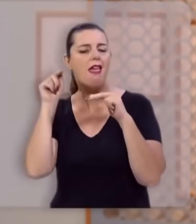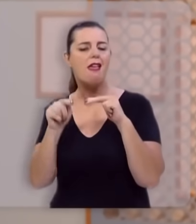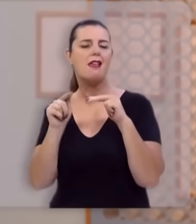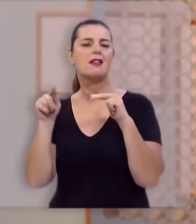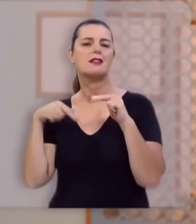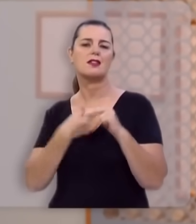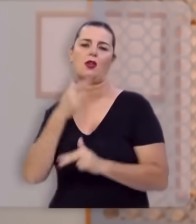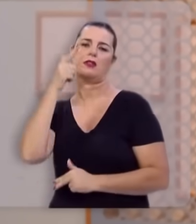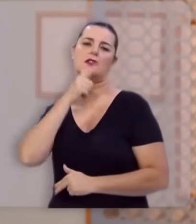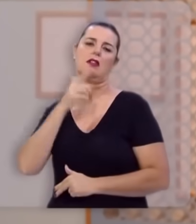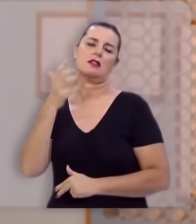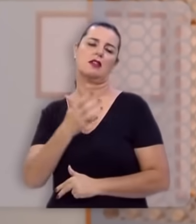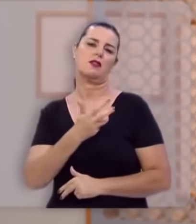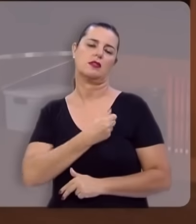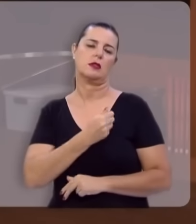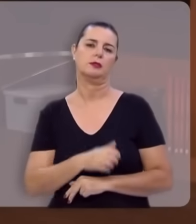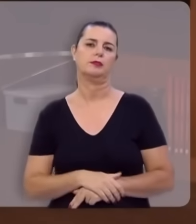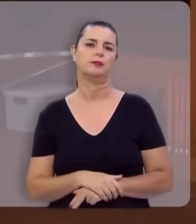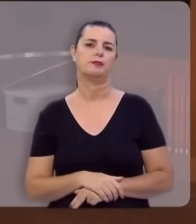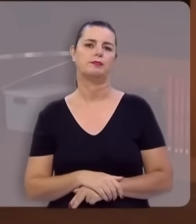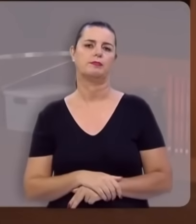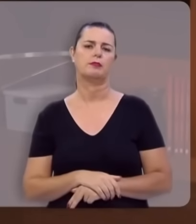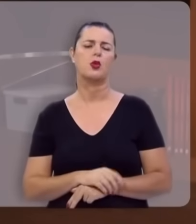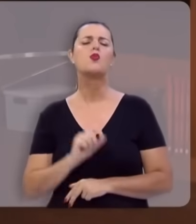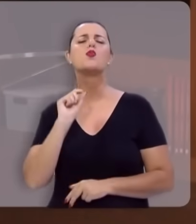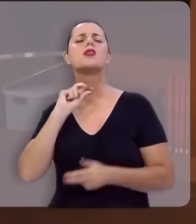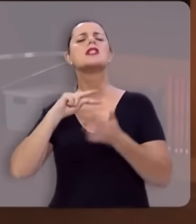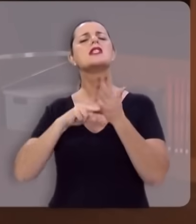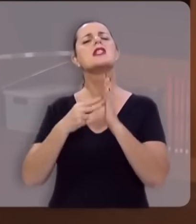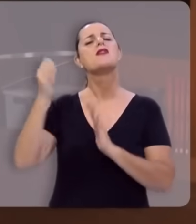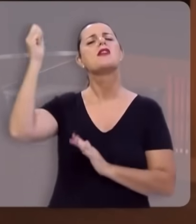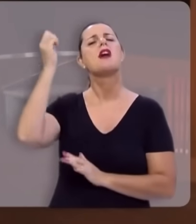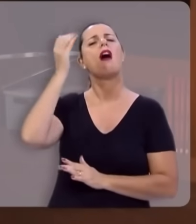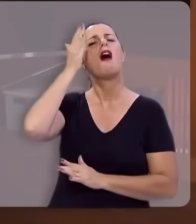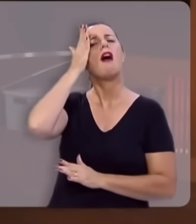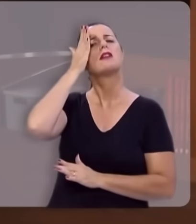salvação. O que é graça?